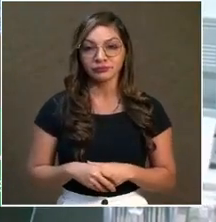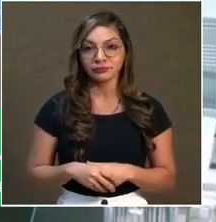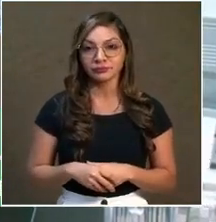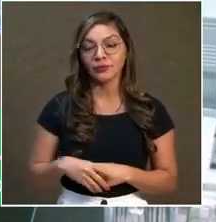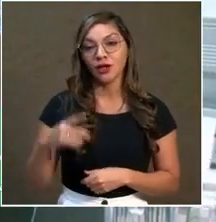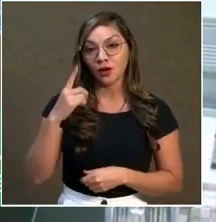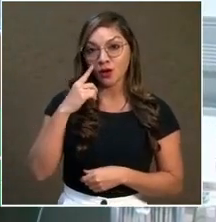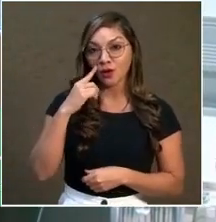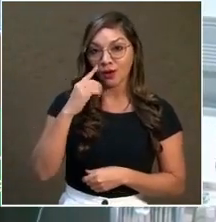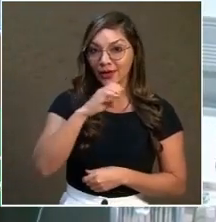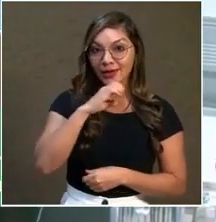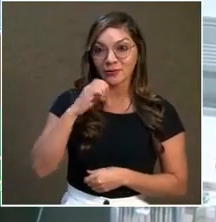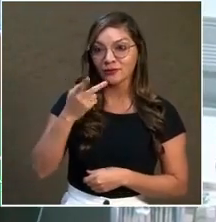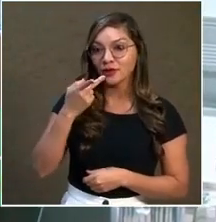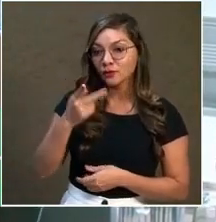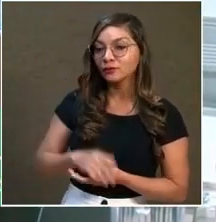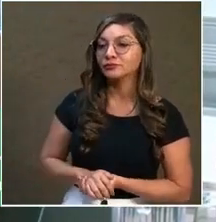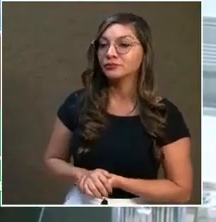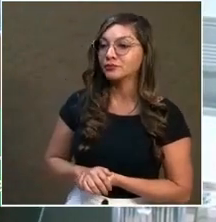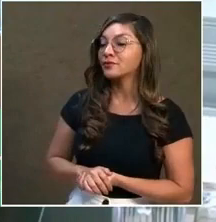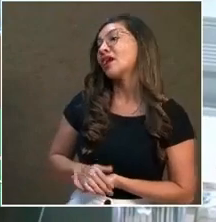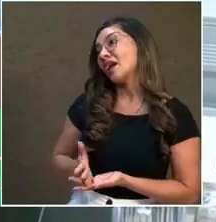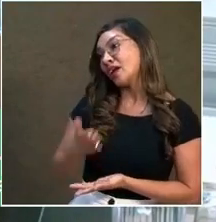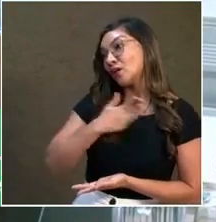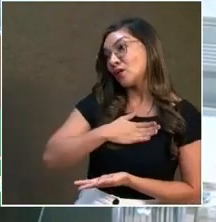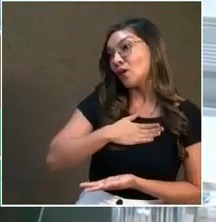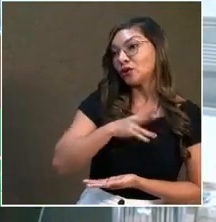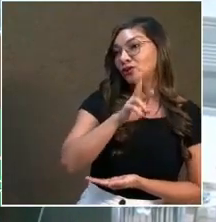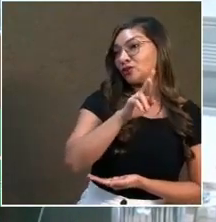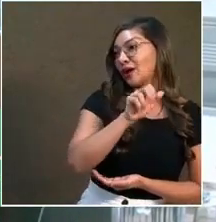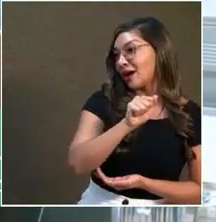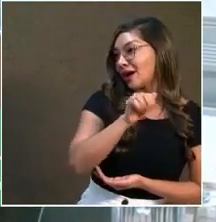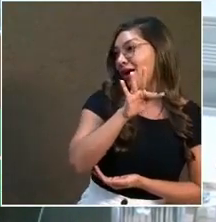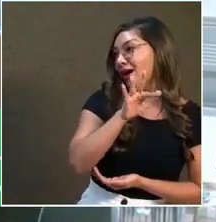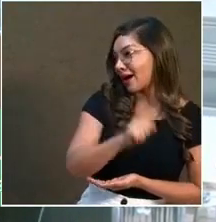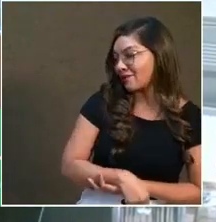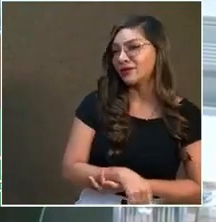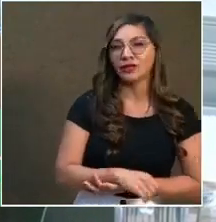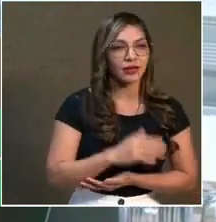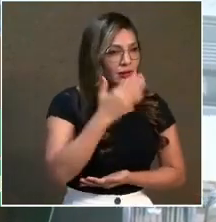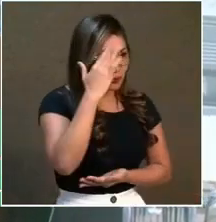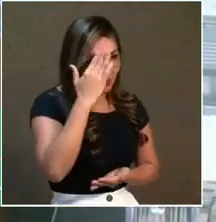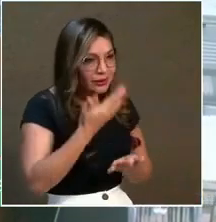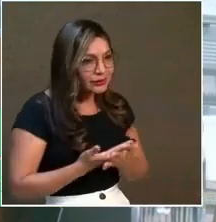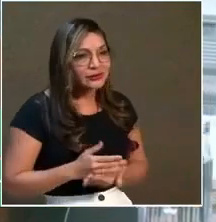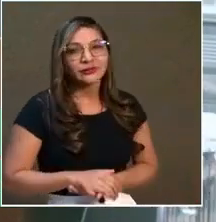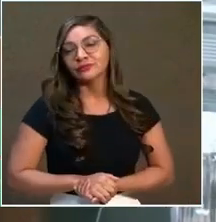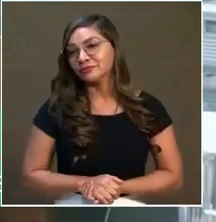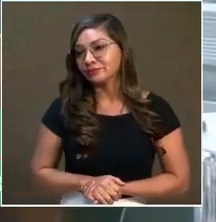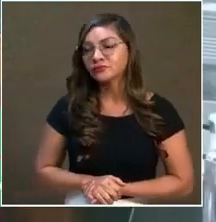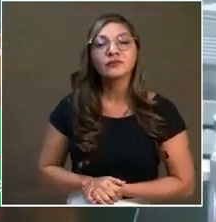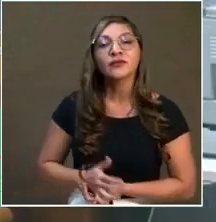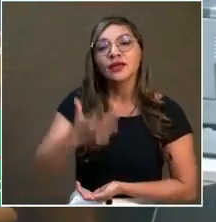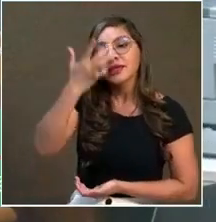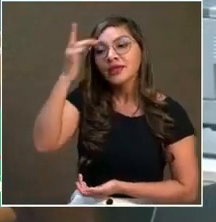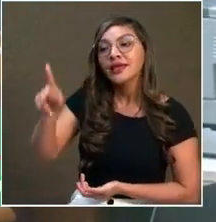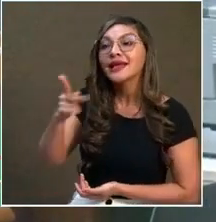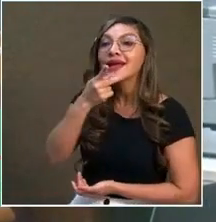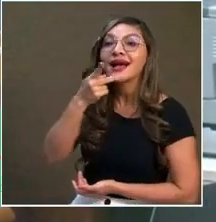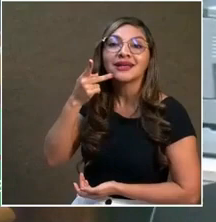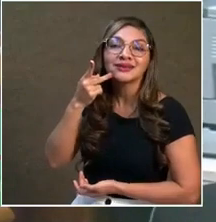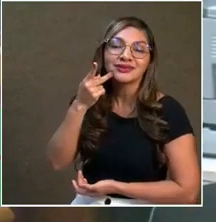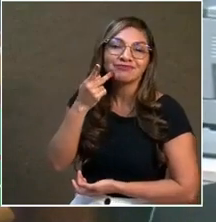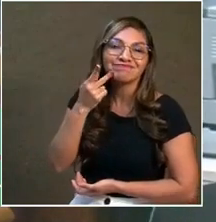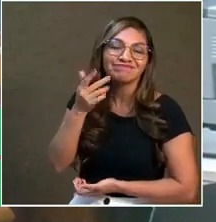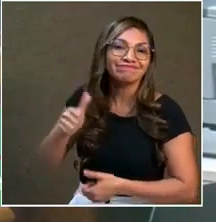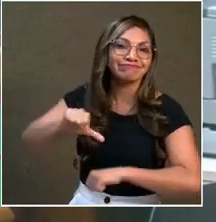Olha aí o que ela falou. Disse que gostava do Rafa. Não acredito. Acredite. Ele deve estar muito mal. Quem está muito mal? O Cássio. Porque ela